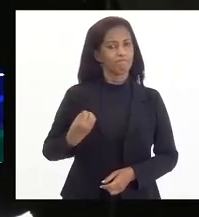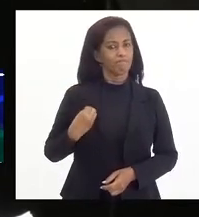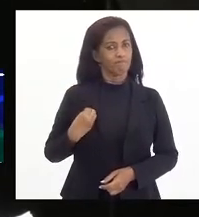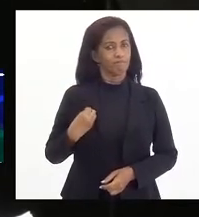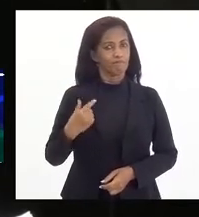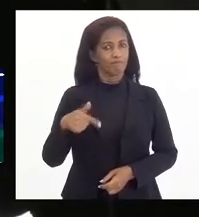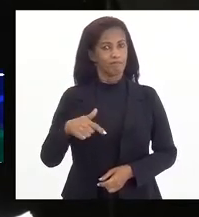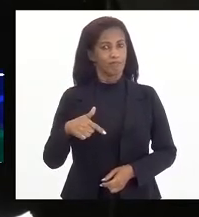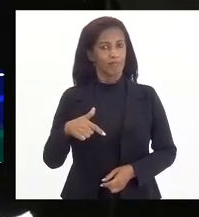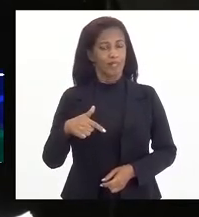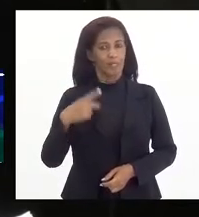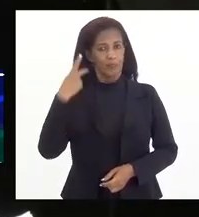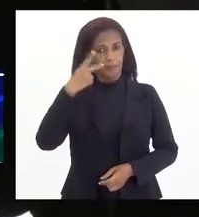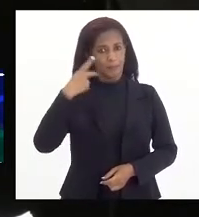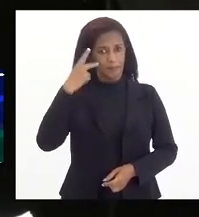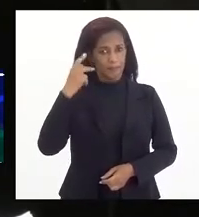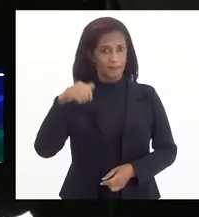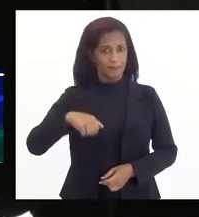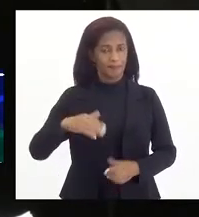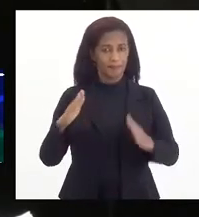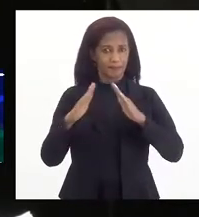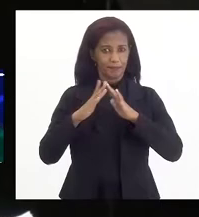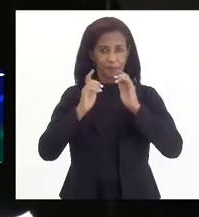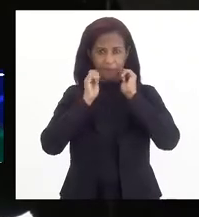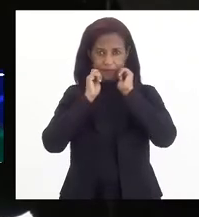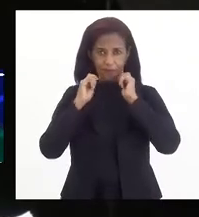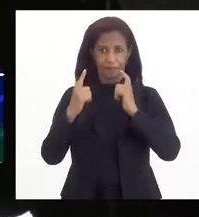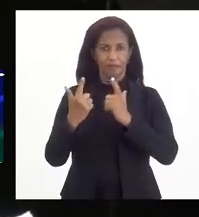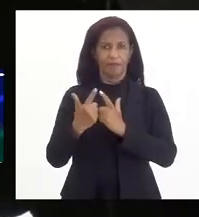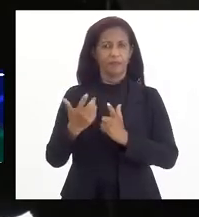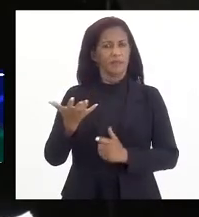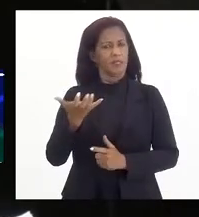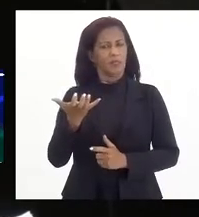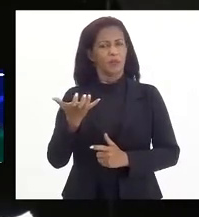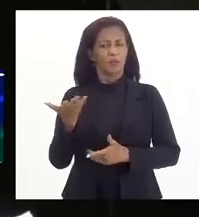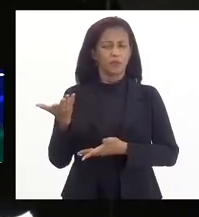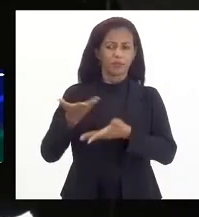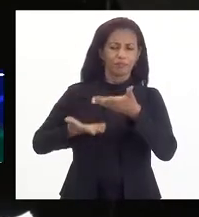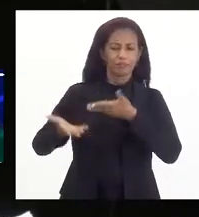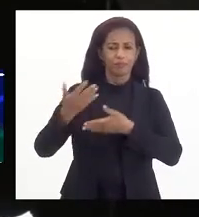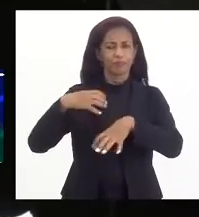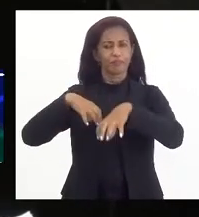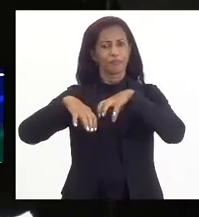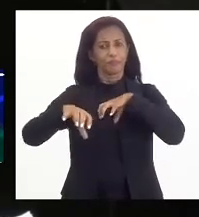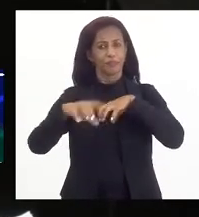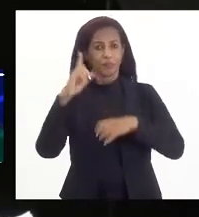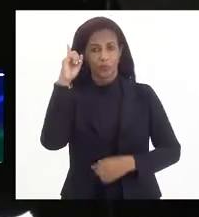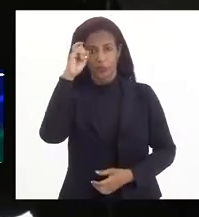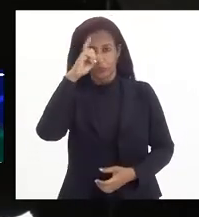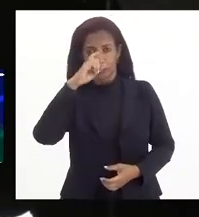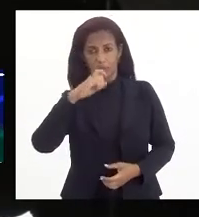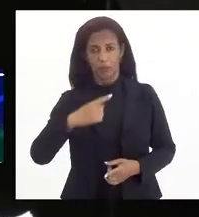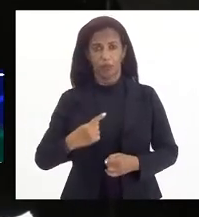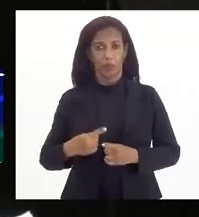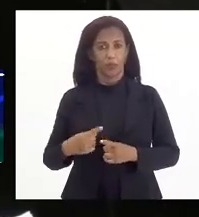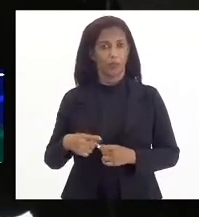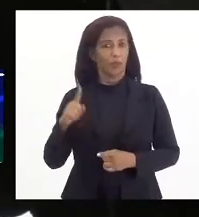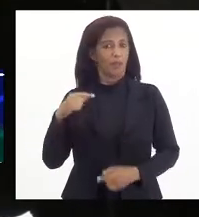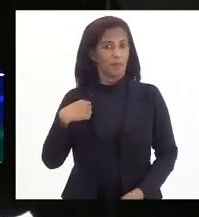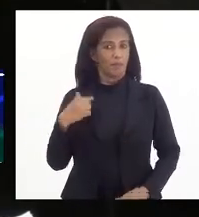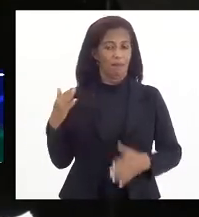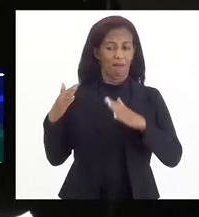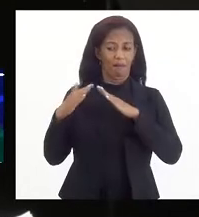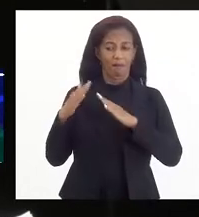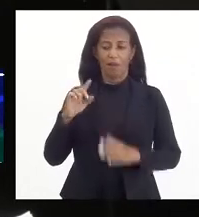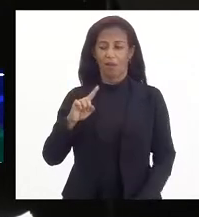aqui no Parlamento eu tentei participar remotamente com muita dificuldade é porque na região da zona